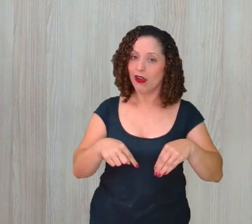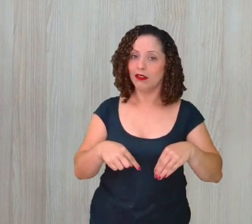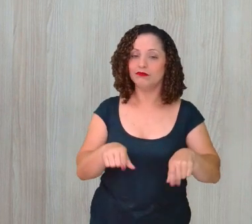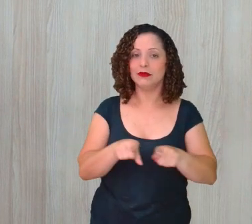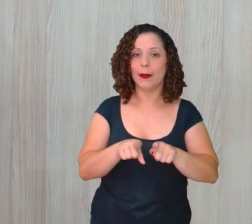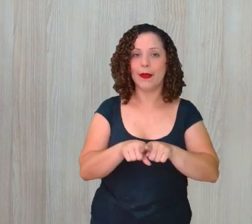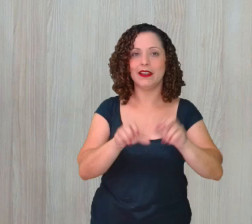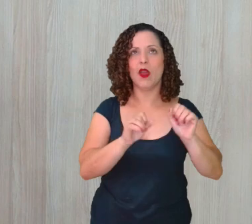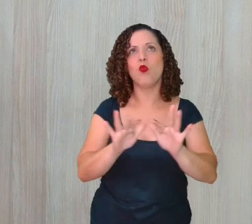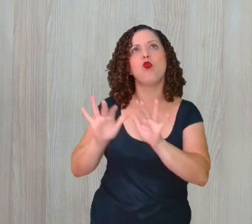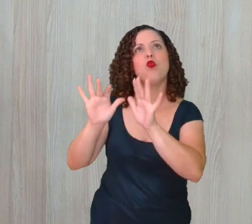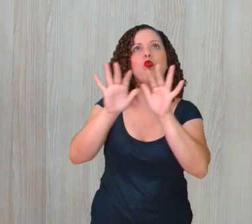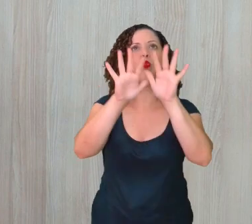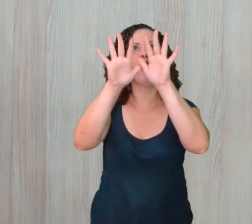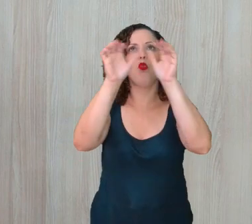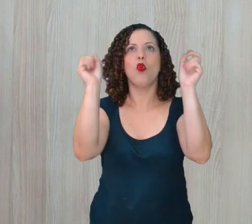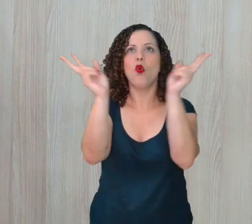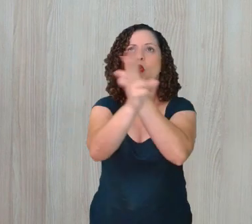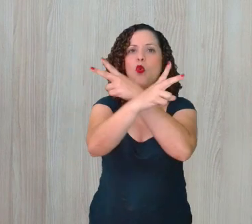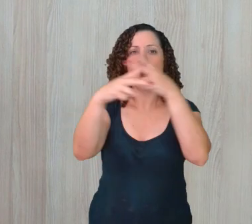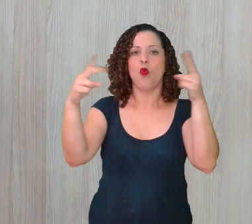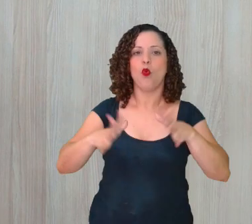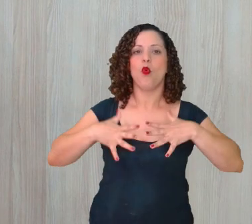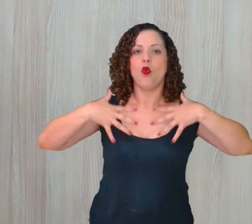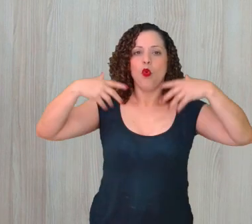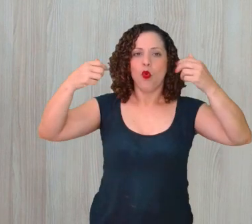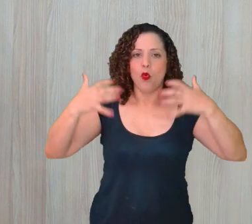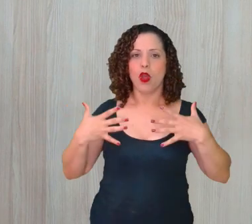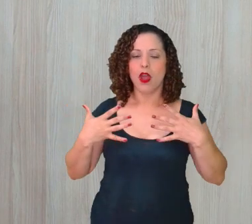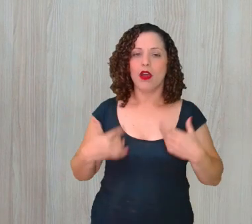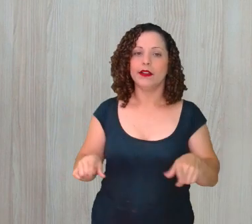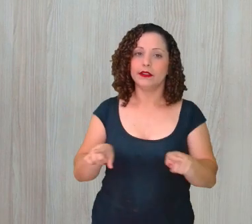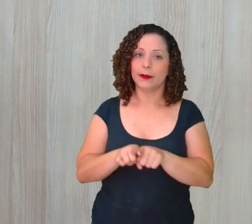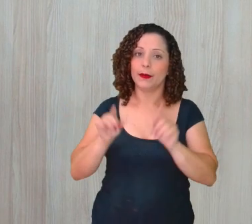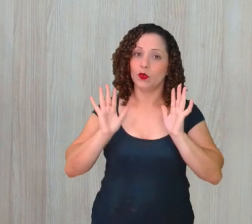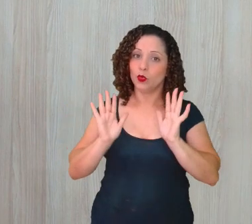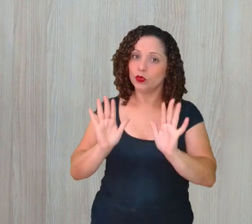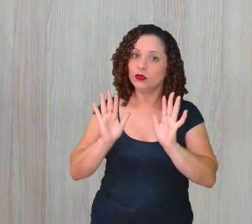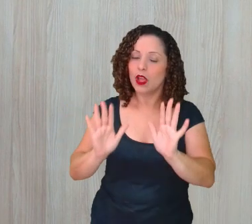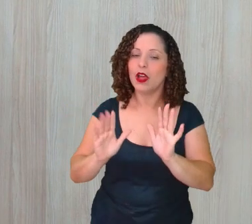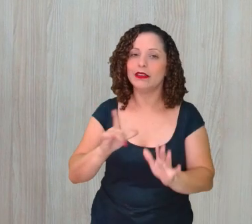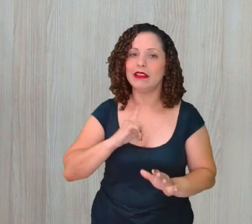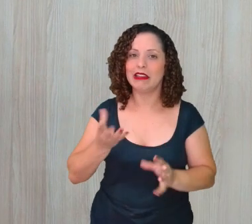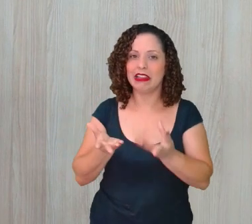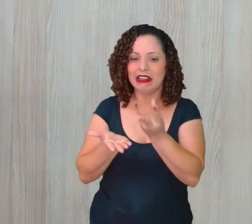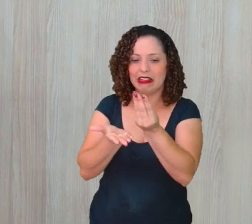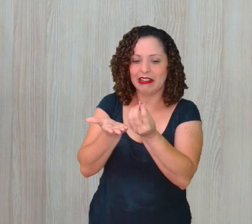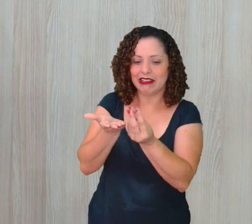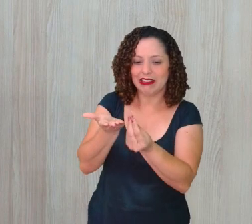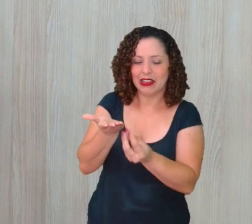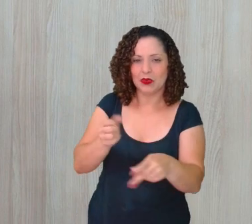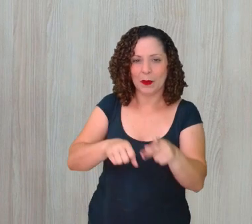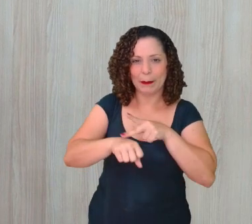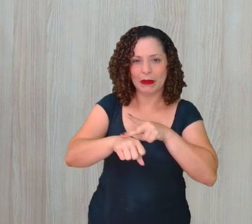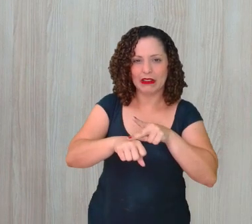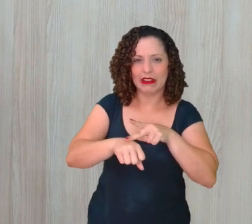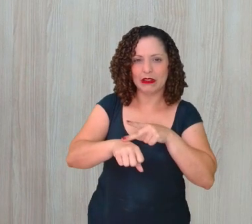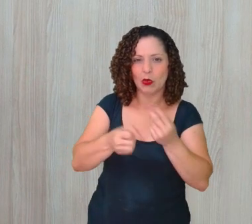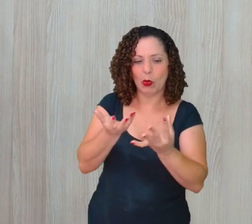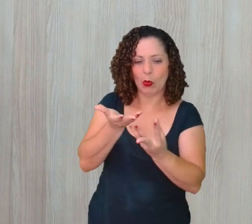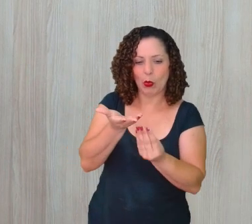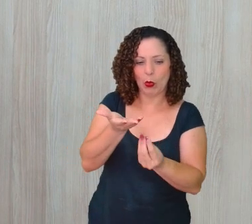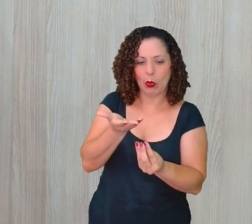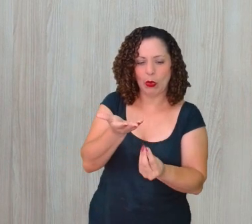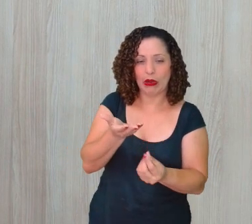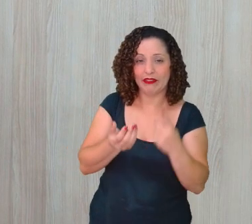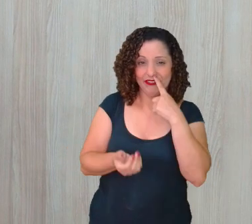do ar, né, você falou no videozinho aí o churume que é produzido, né, que é aquela água, né, que fica, minha gente,